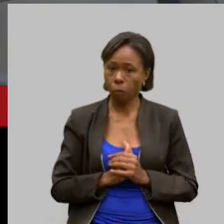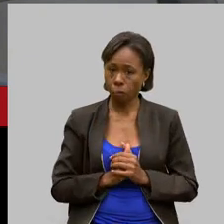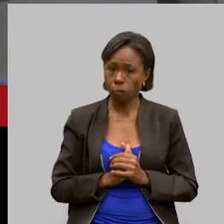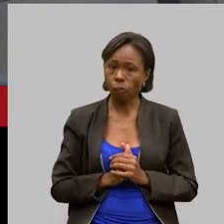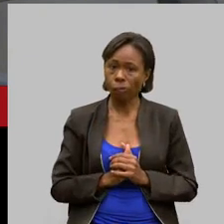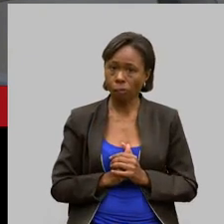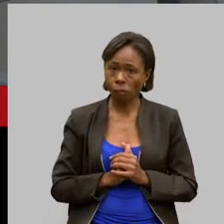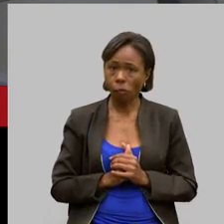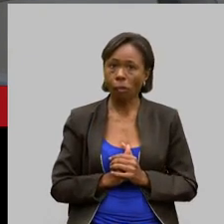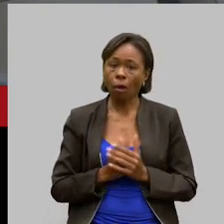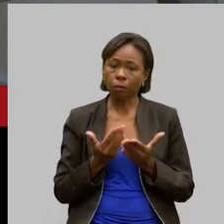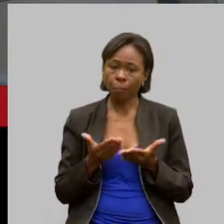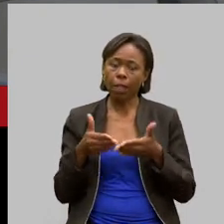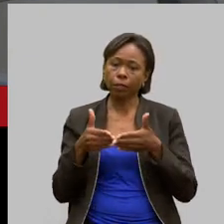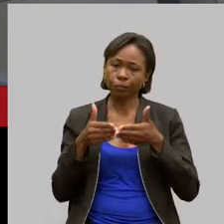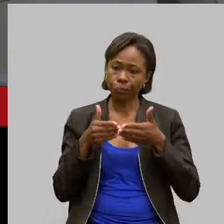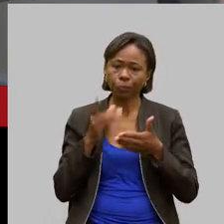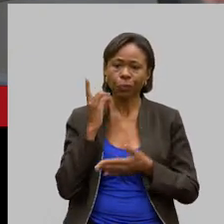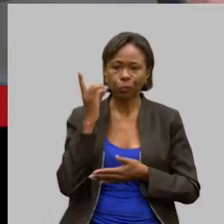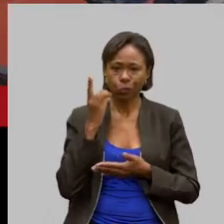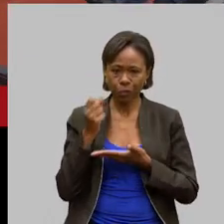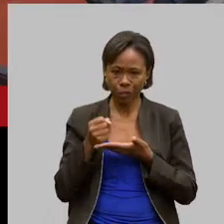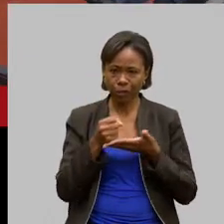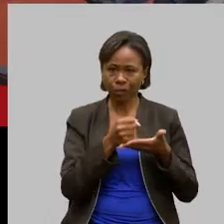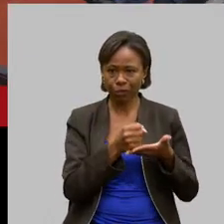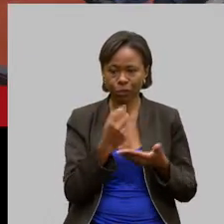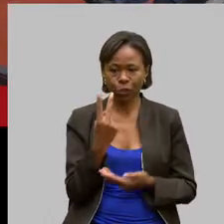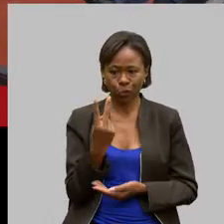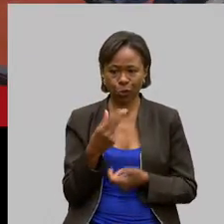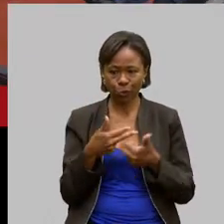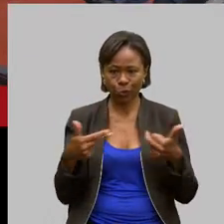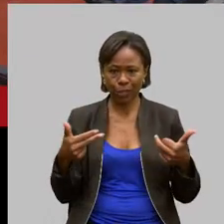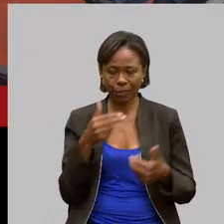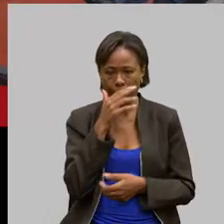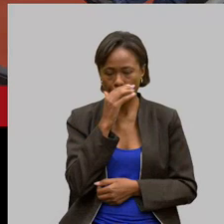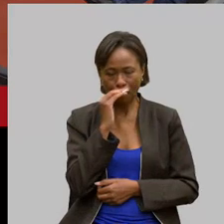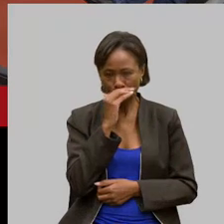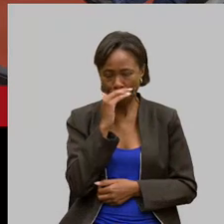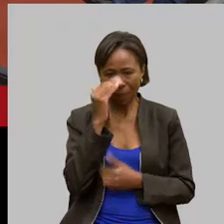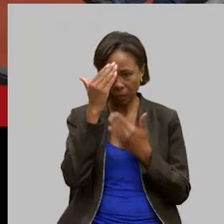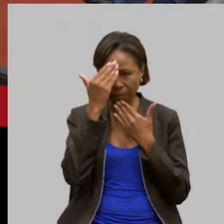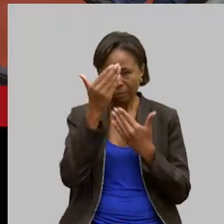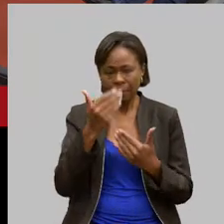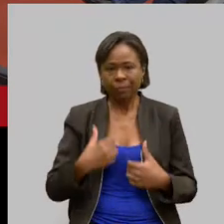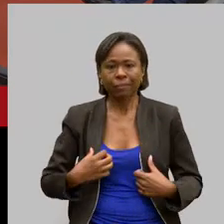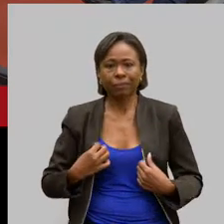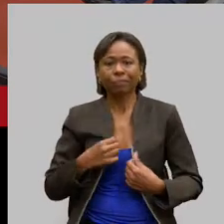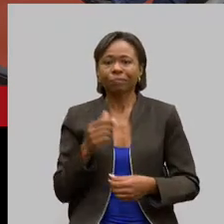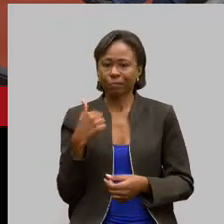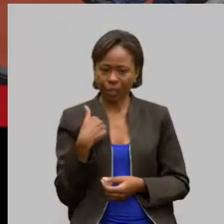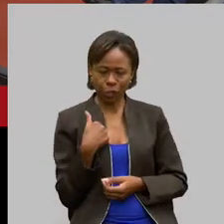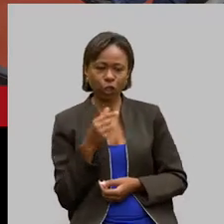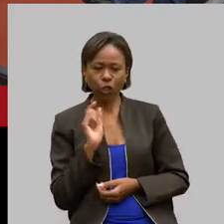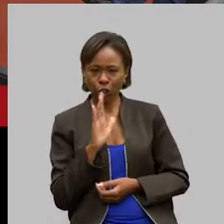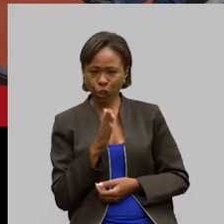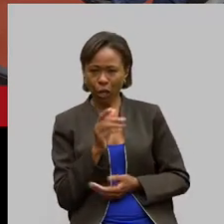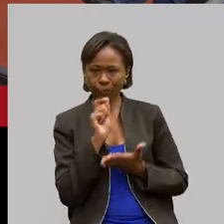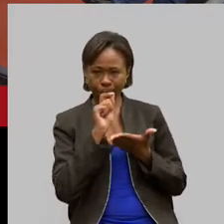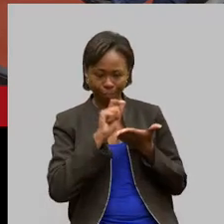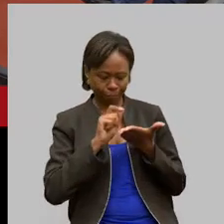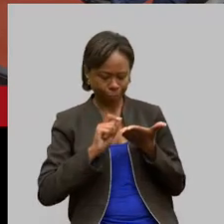duas coisas que eu peço ao Deputado M obrig Obrigado anotei tudo aqui